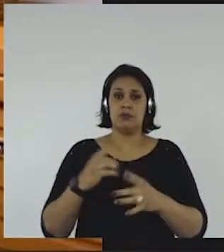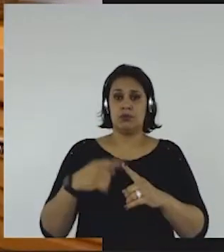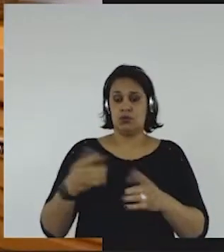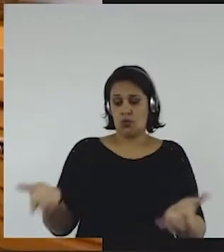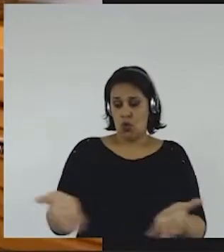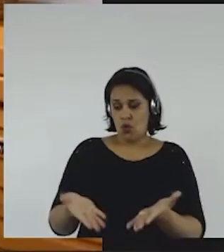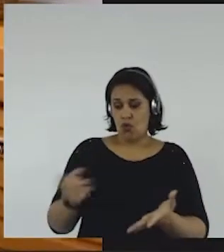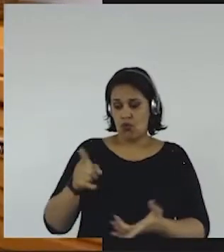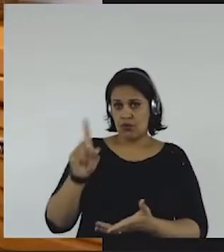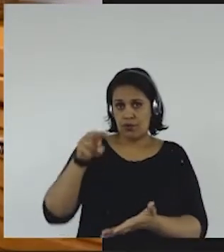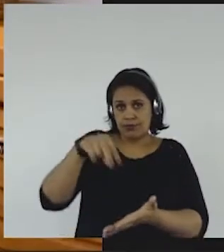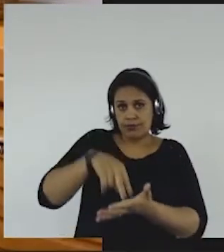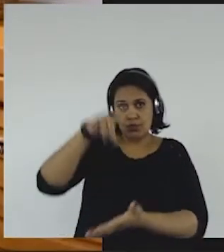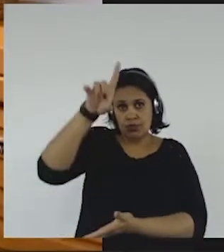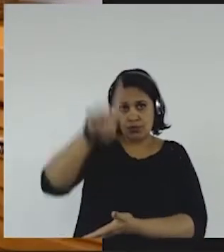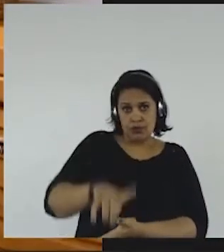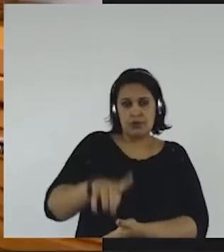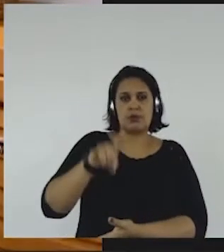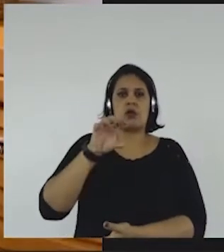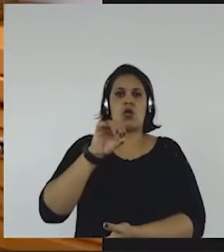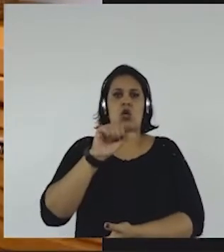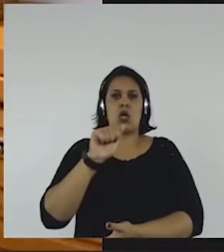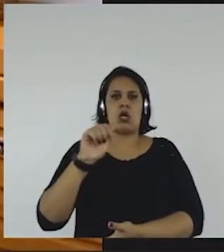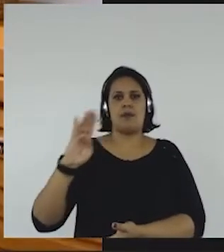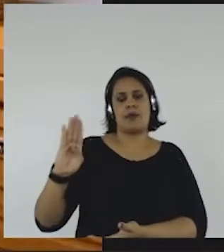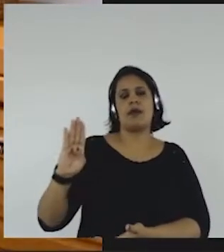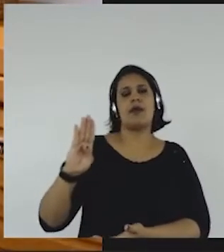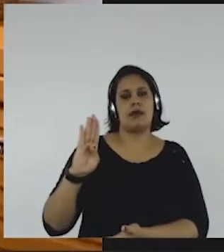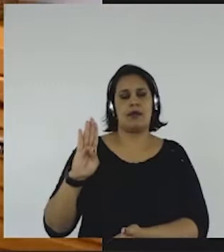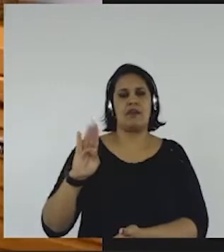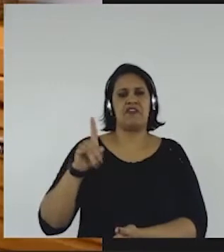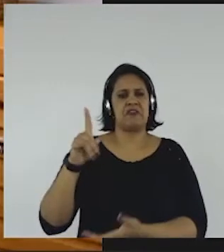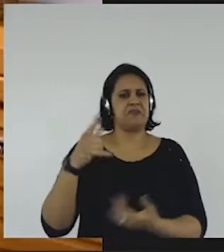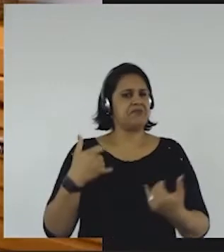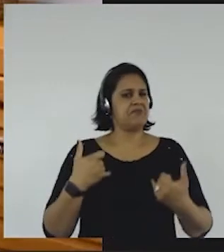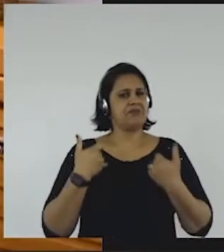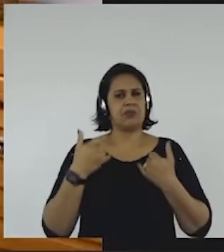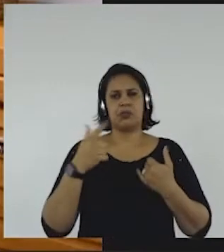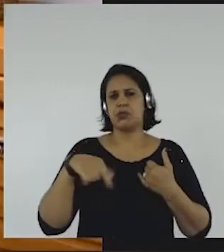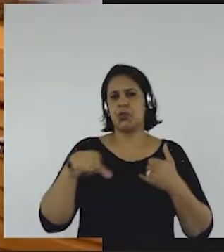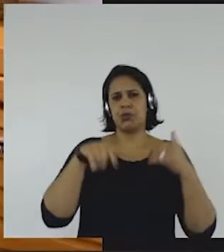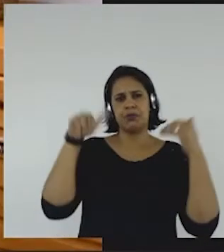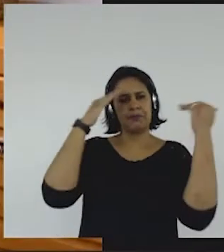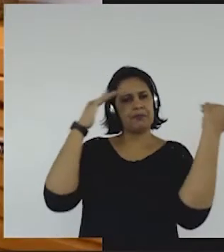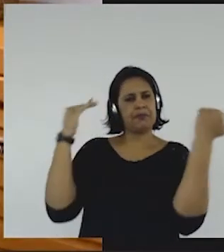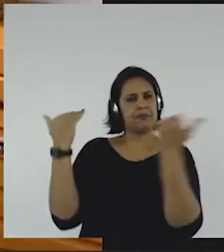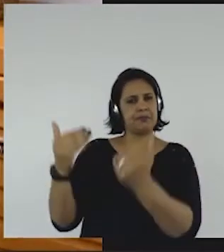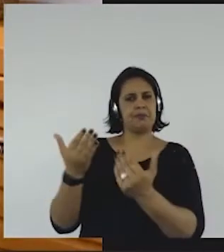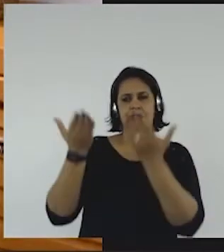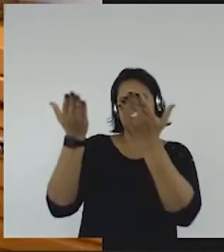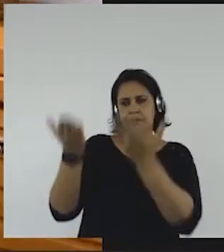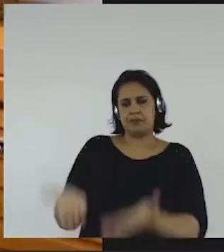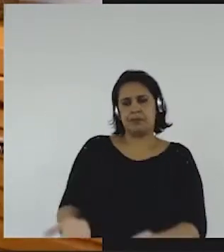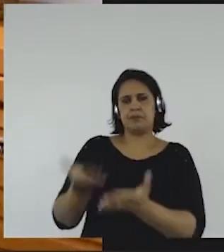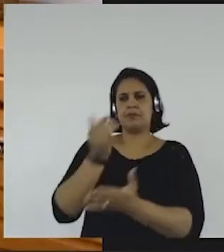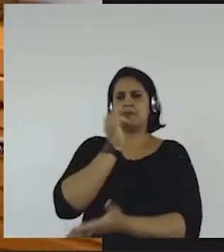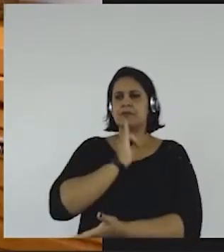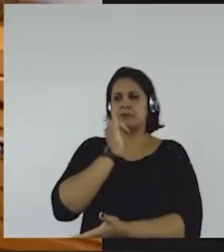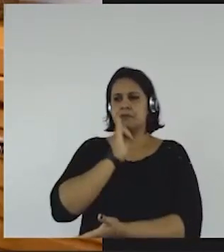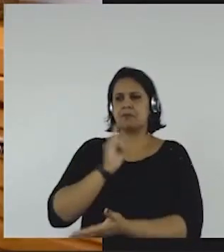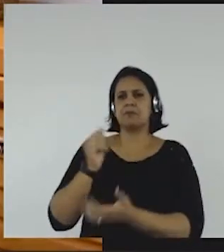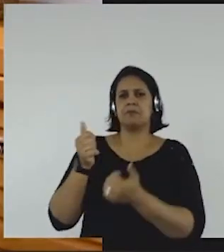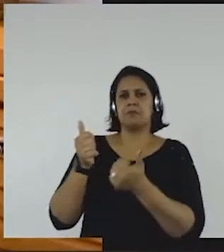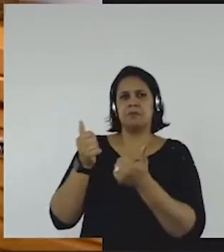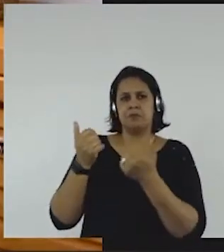na diretoria que ela tão bem administra, e ela é um orgulho para todas nós mulheres, pelo exemplo que dá e